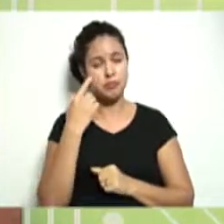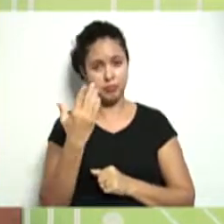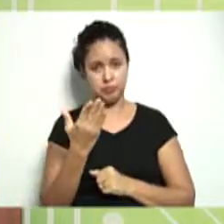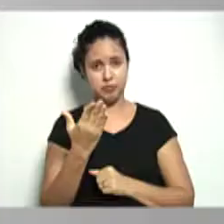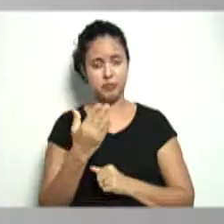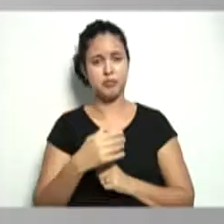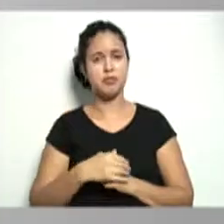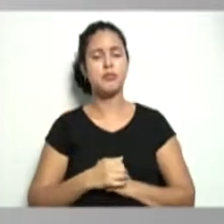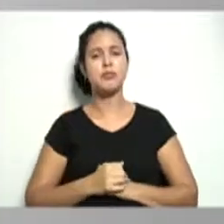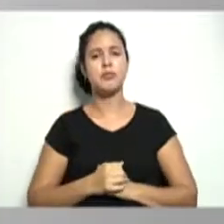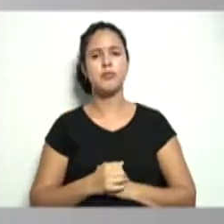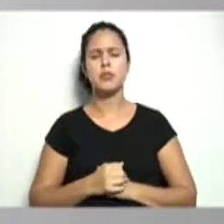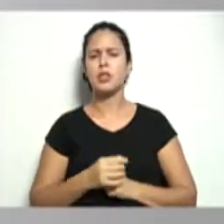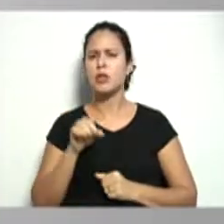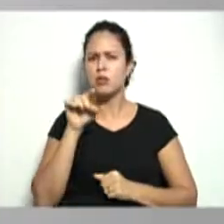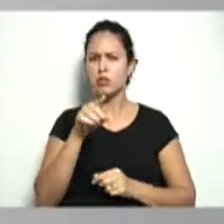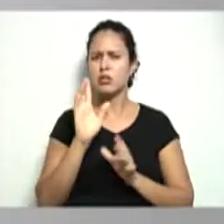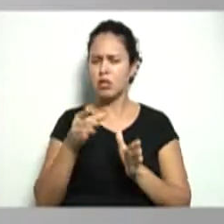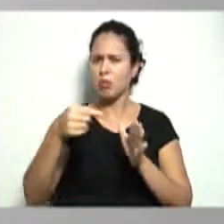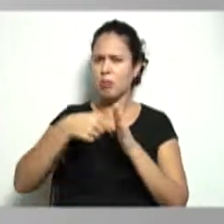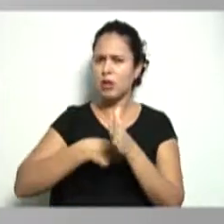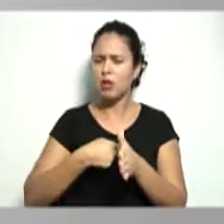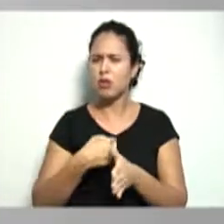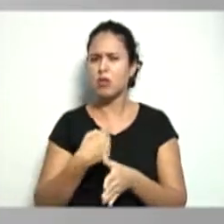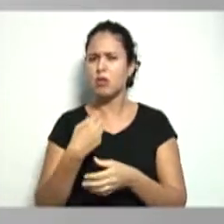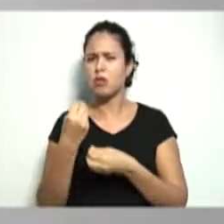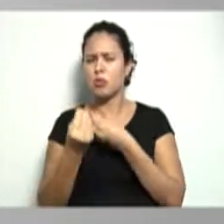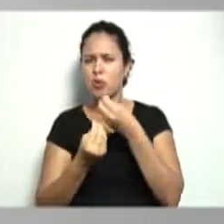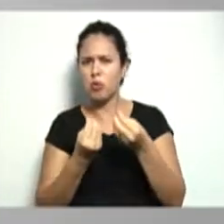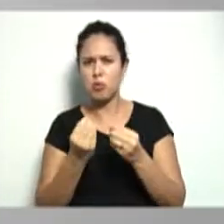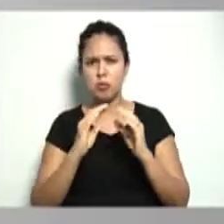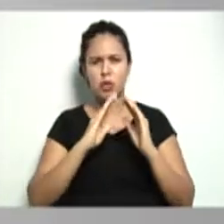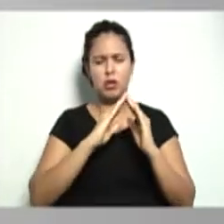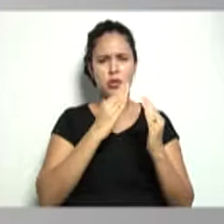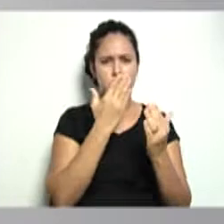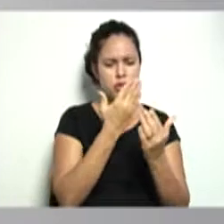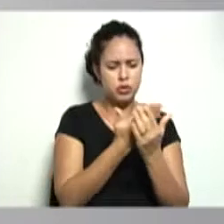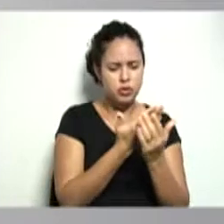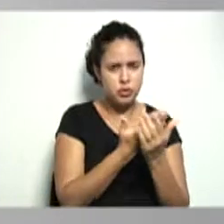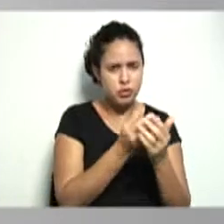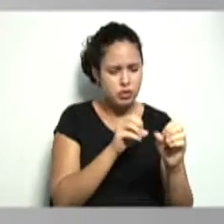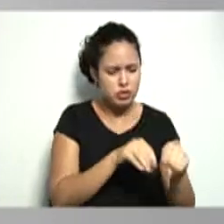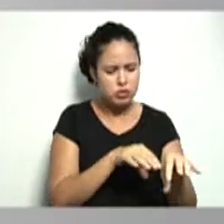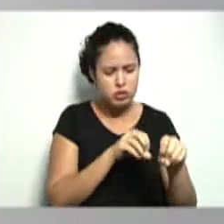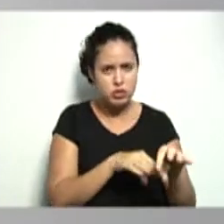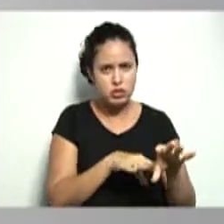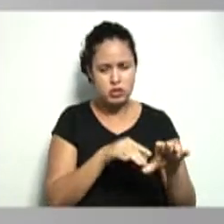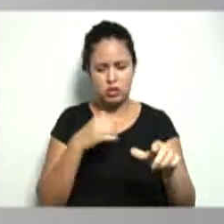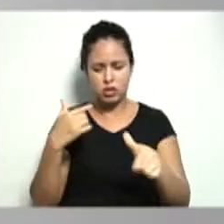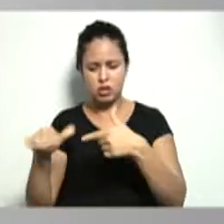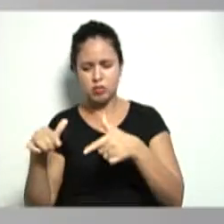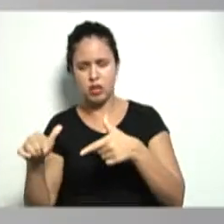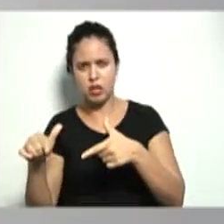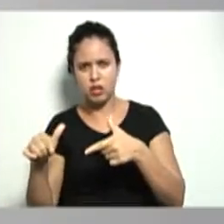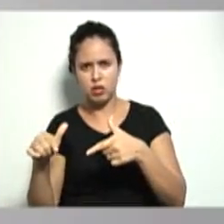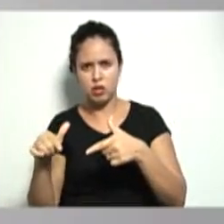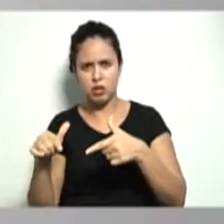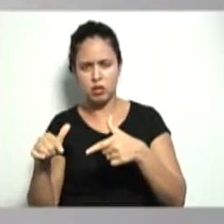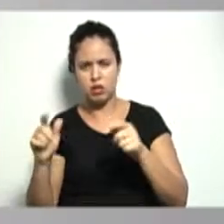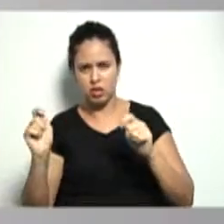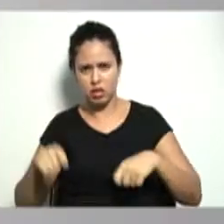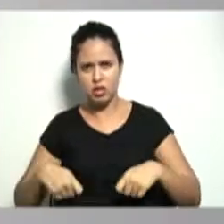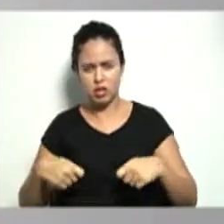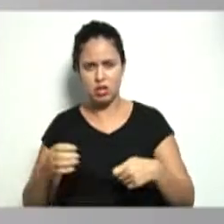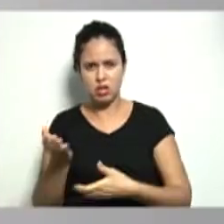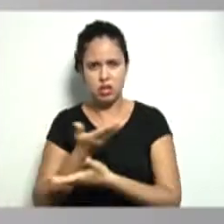assistir? Você já se perguntou se existe relação entre educação e trabalho?